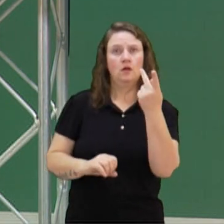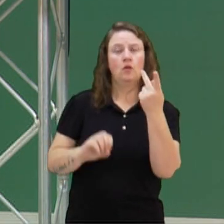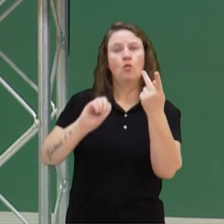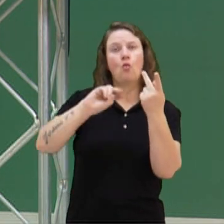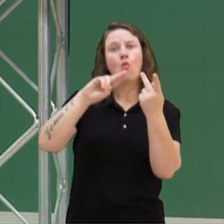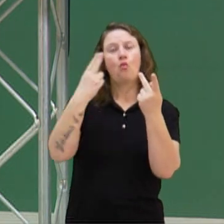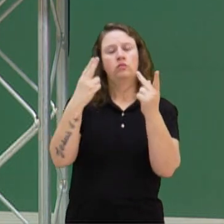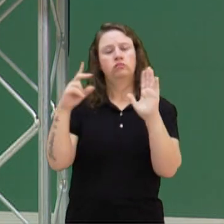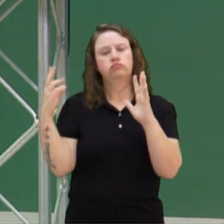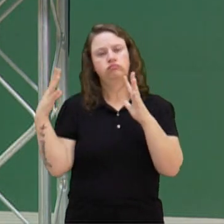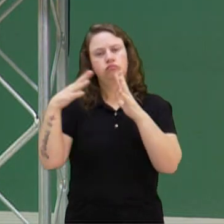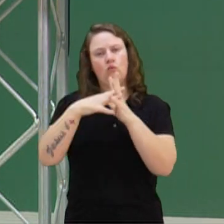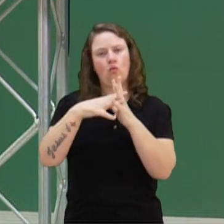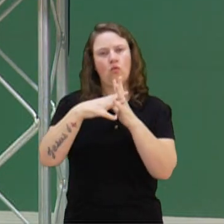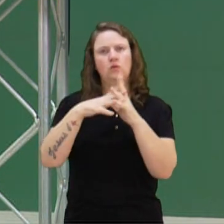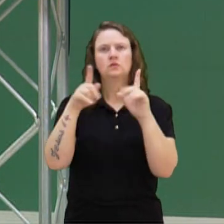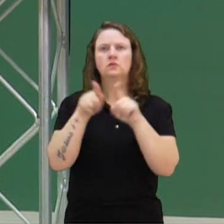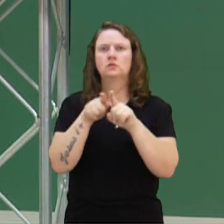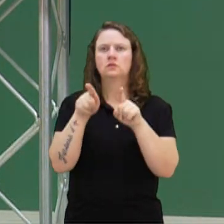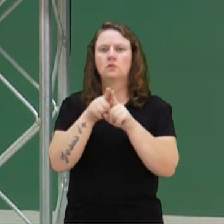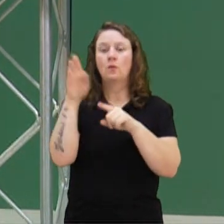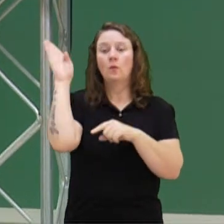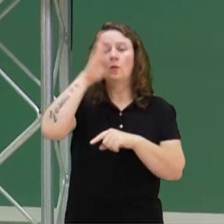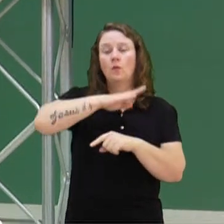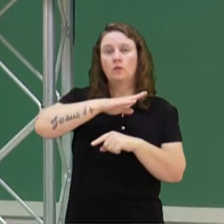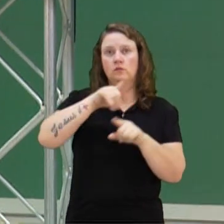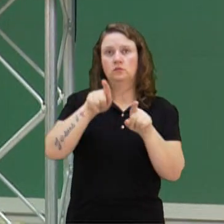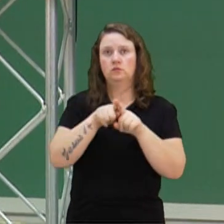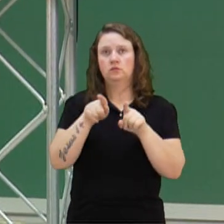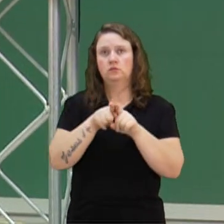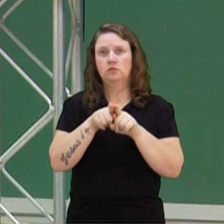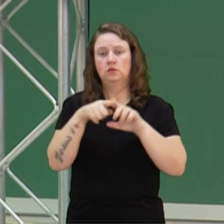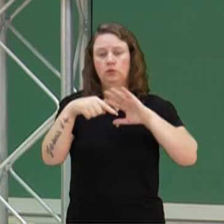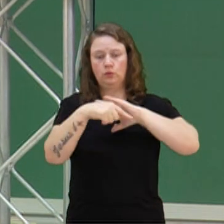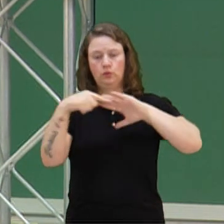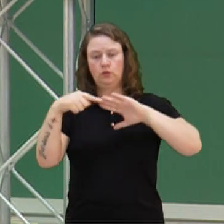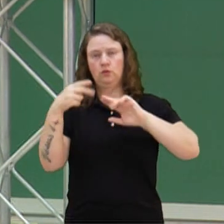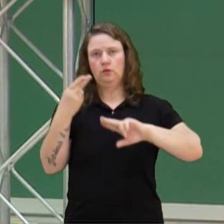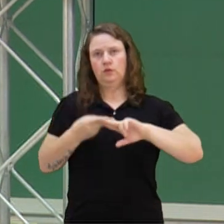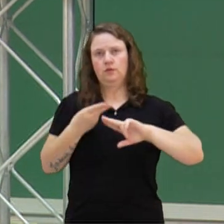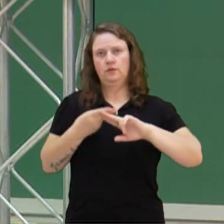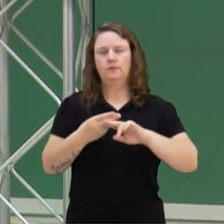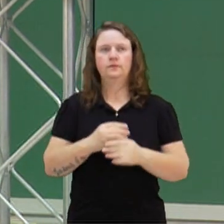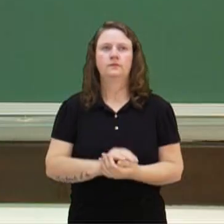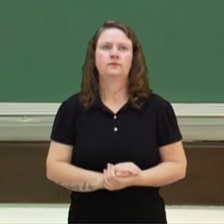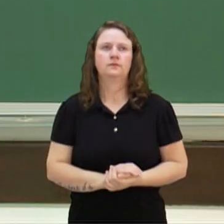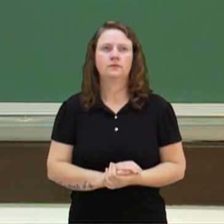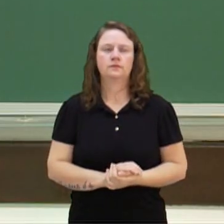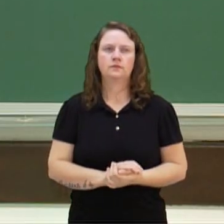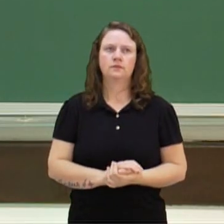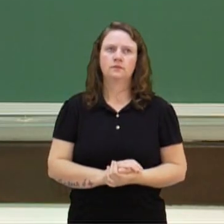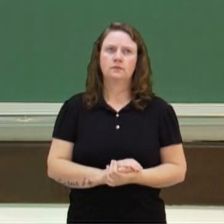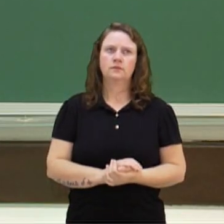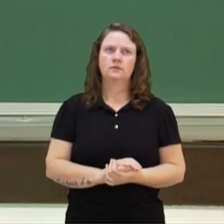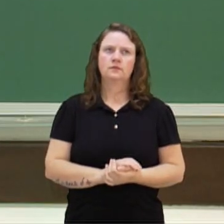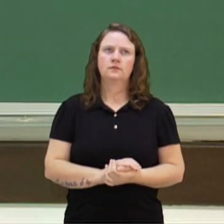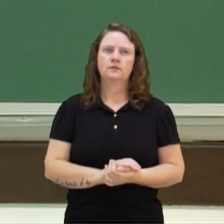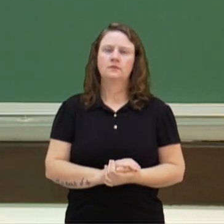o começo é mal alguma coisa, vai o hífen, tudo bem?